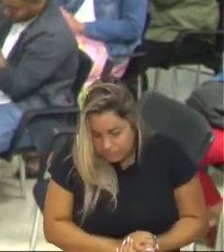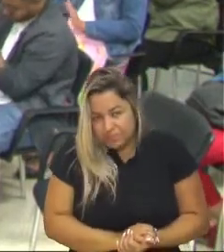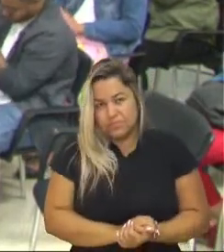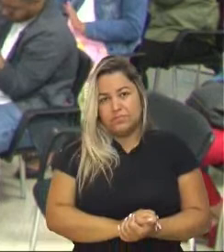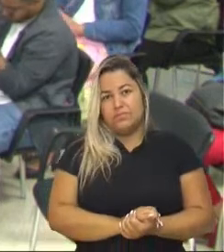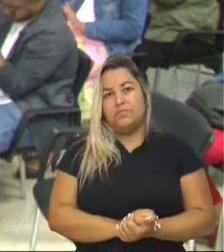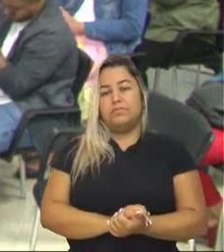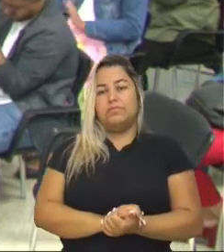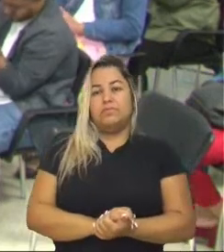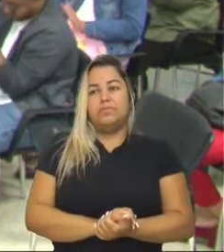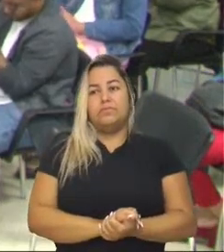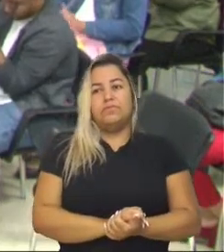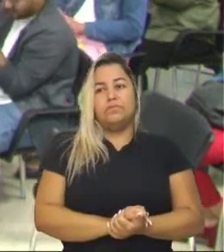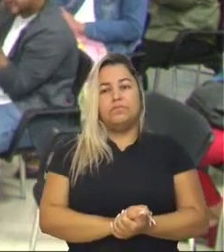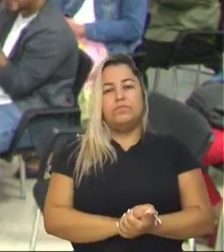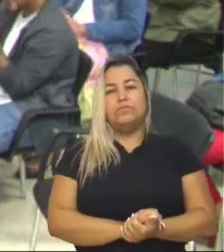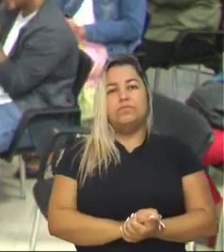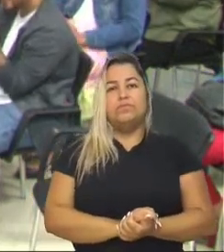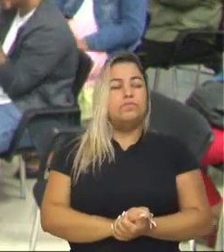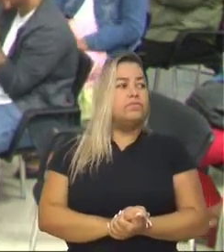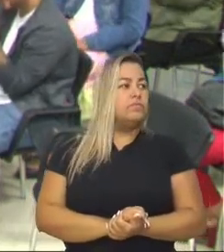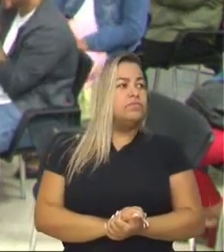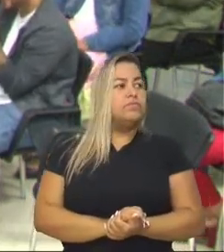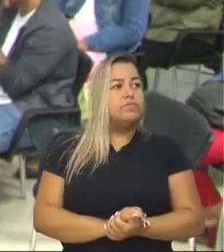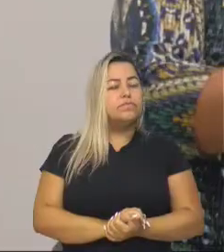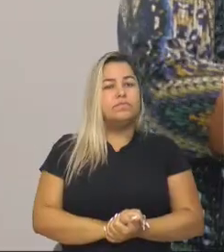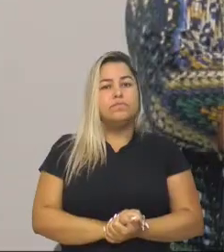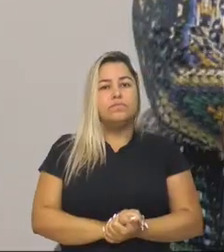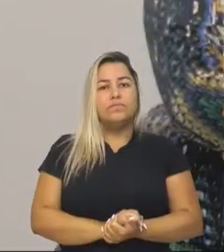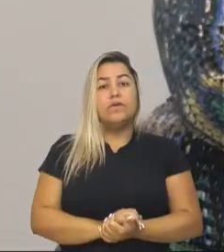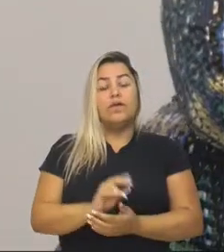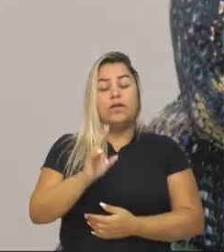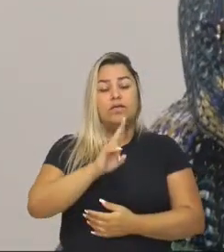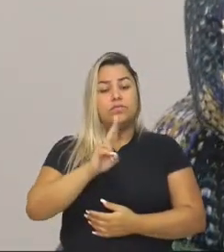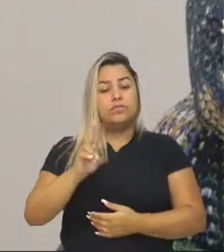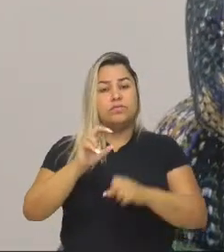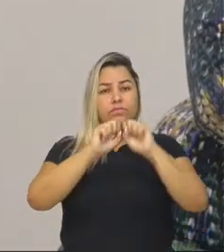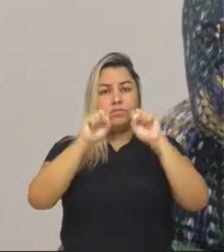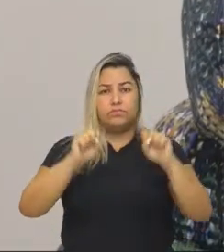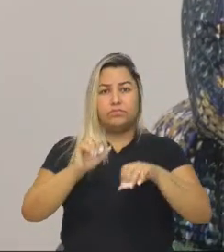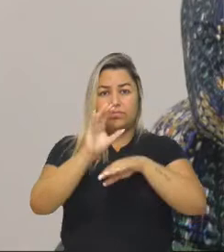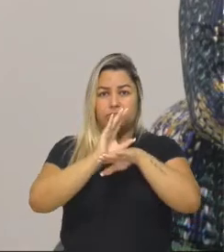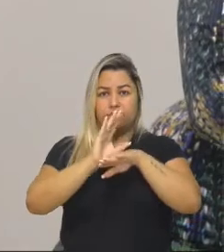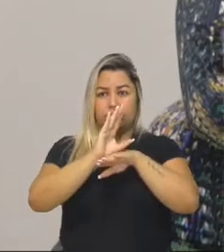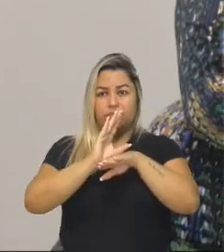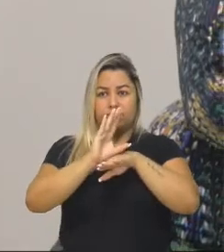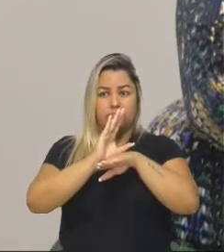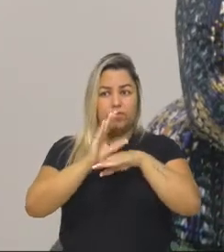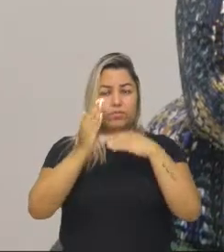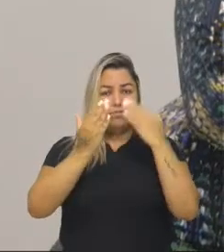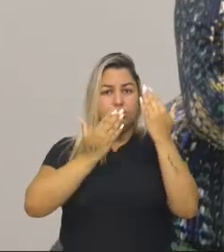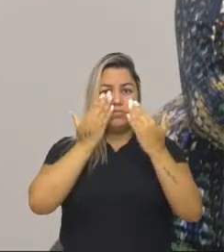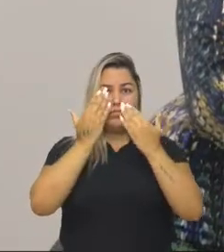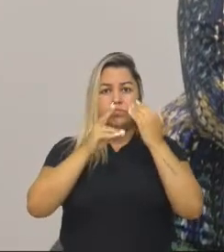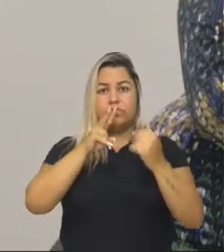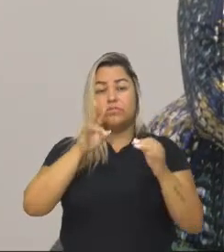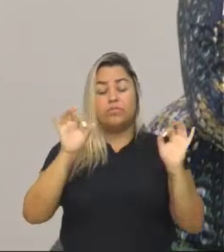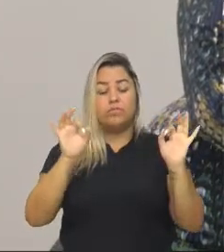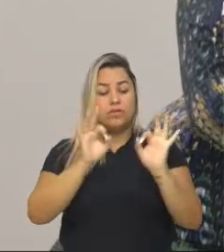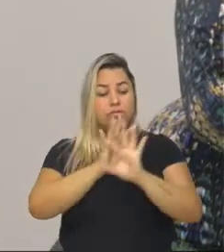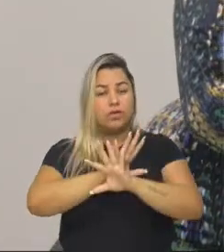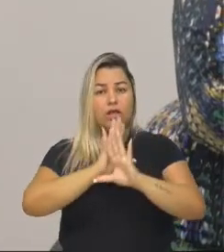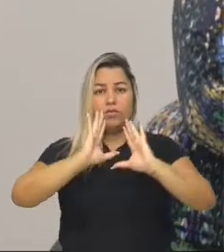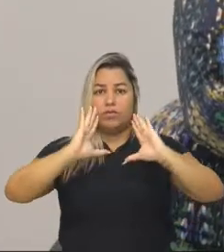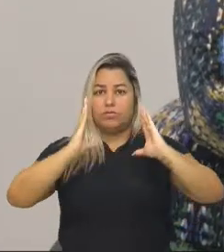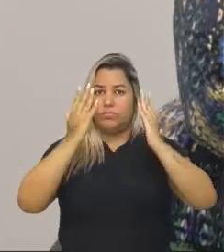E para quem está assistindo de casa, em nome do Sistema Conselhos de Psicologia, né, a gente vai fechando esse evento, agradecendo